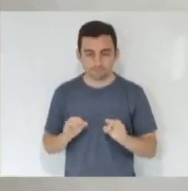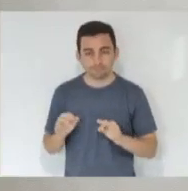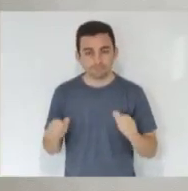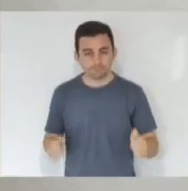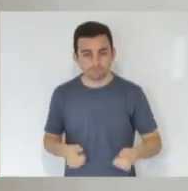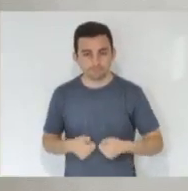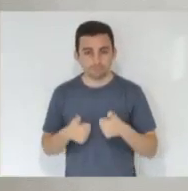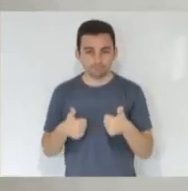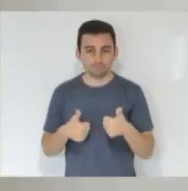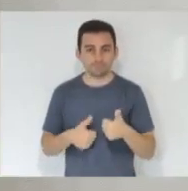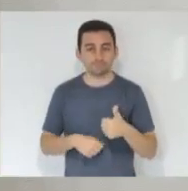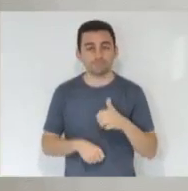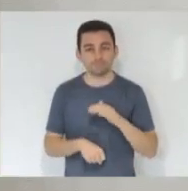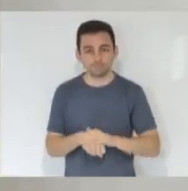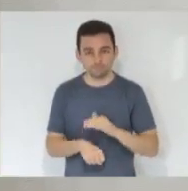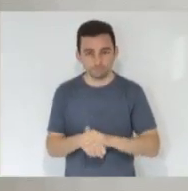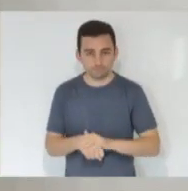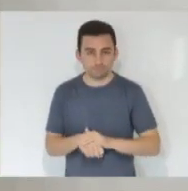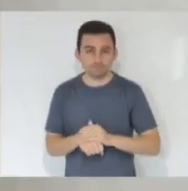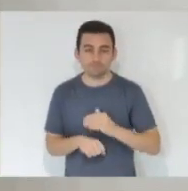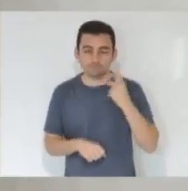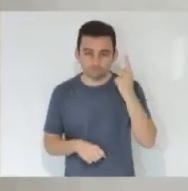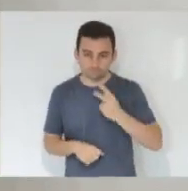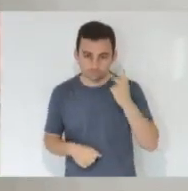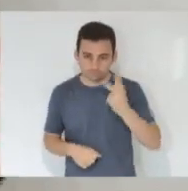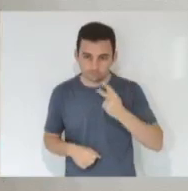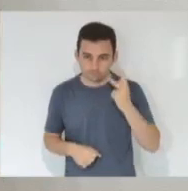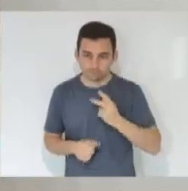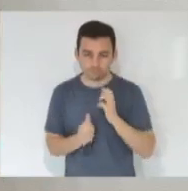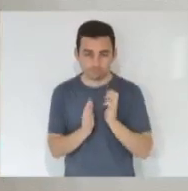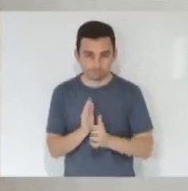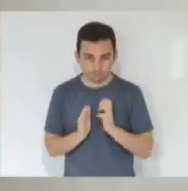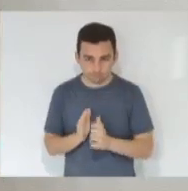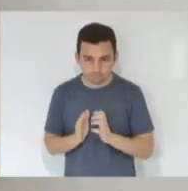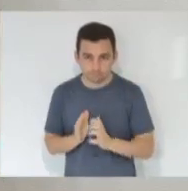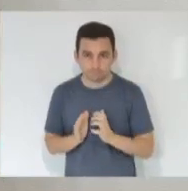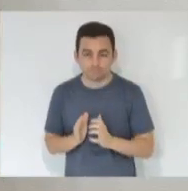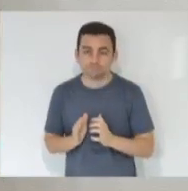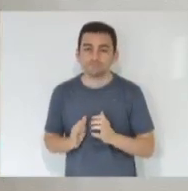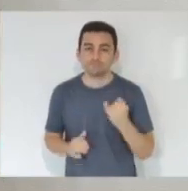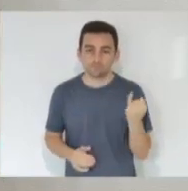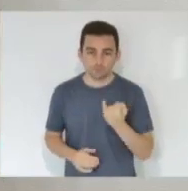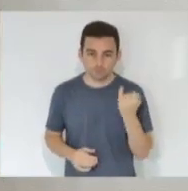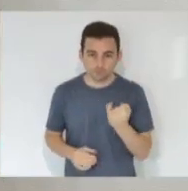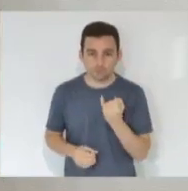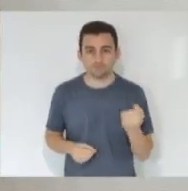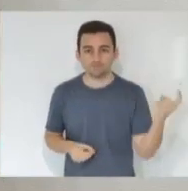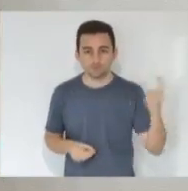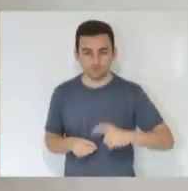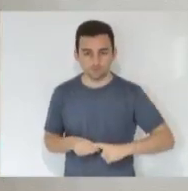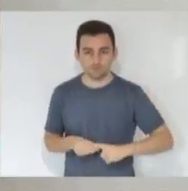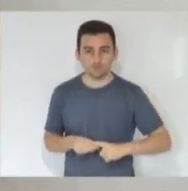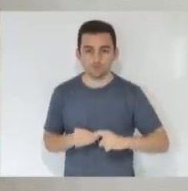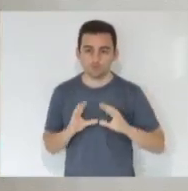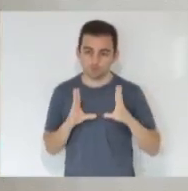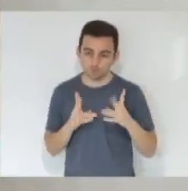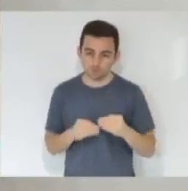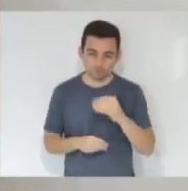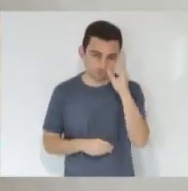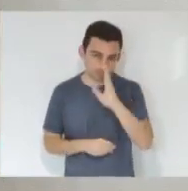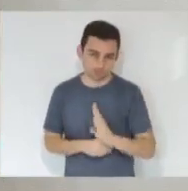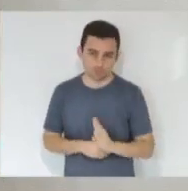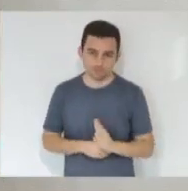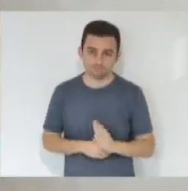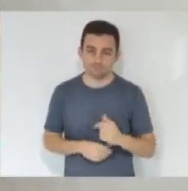da atuação político-partidária em Santa Catarina, tão necessária que seja restabelecida em todo o nosso país. Então, com